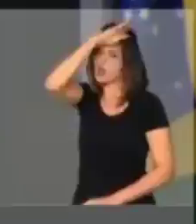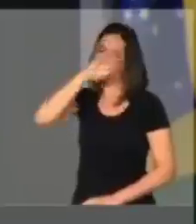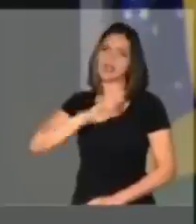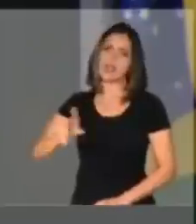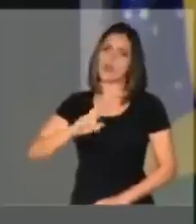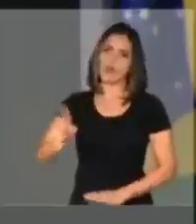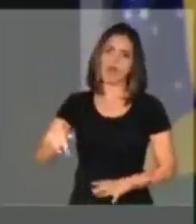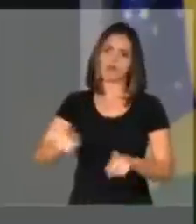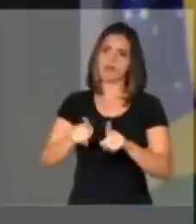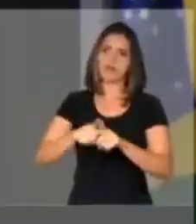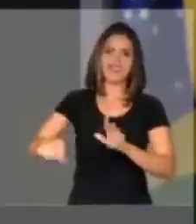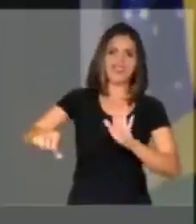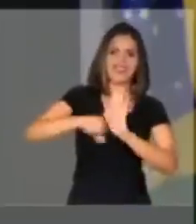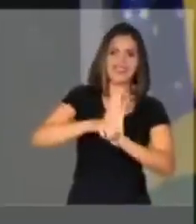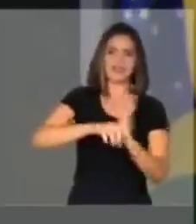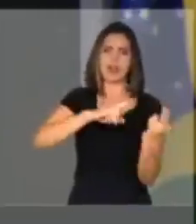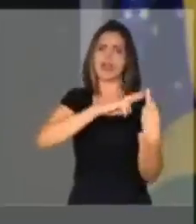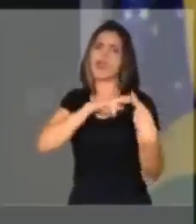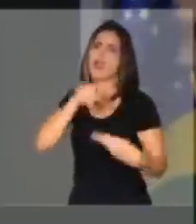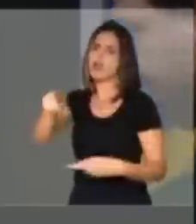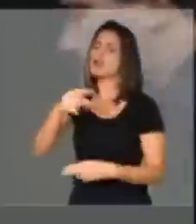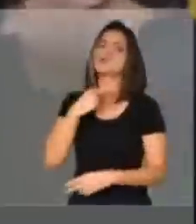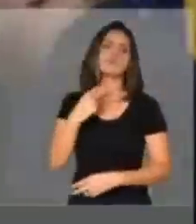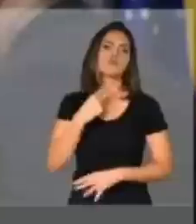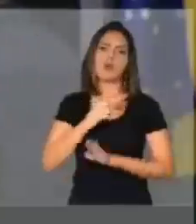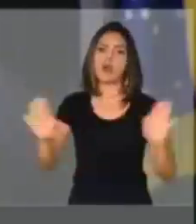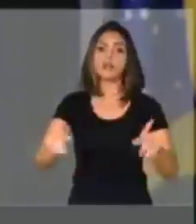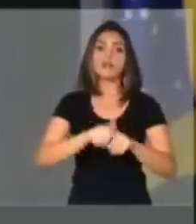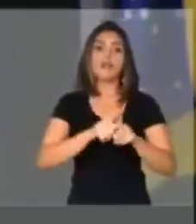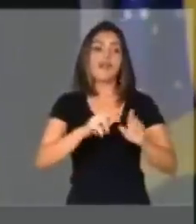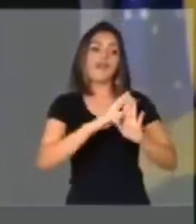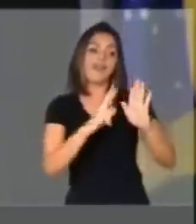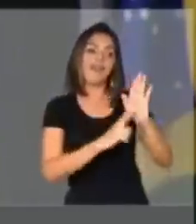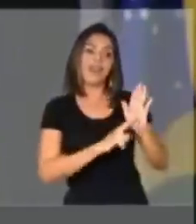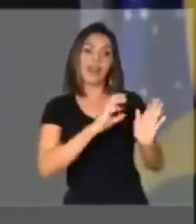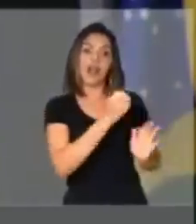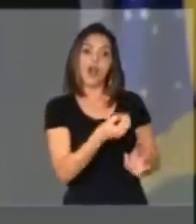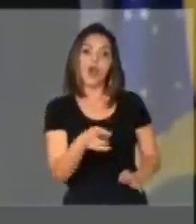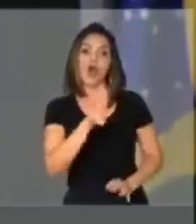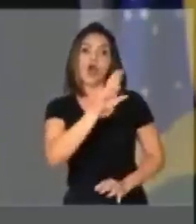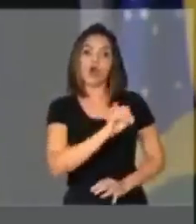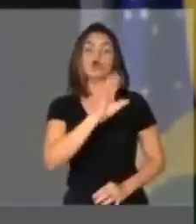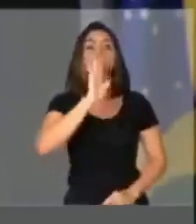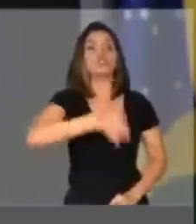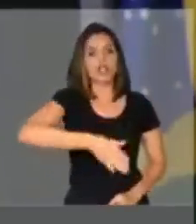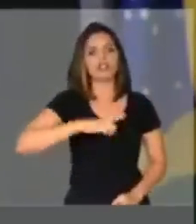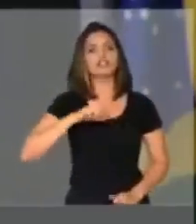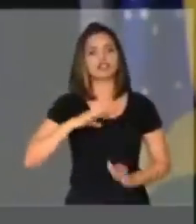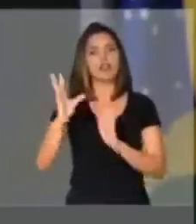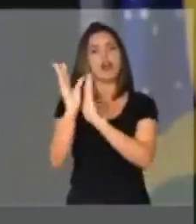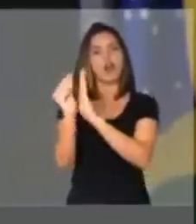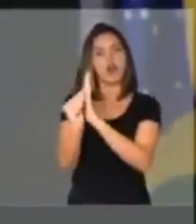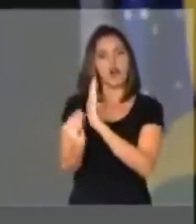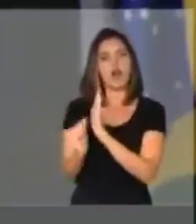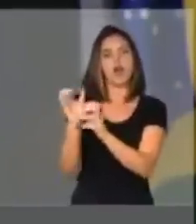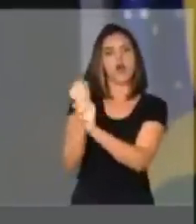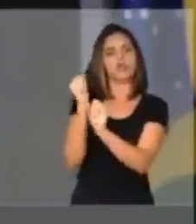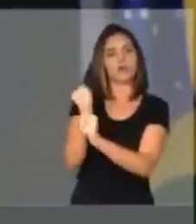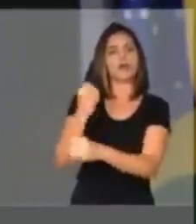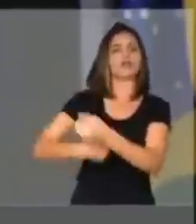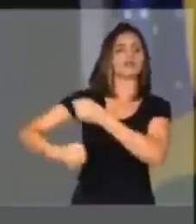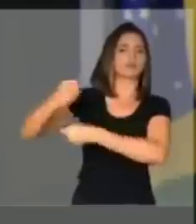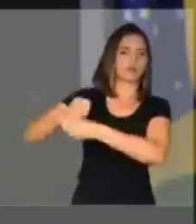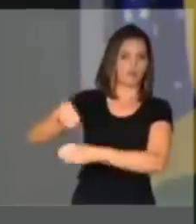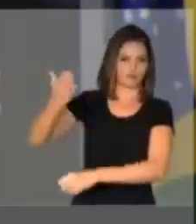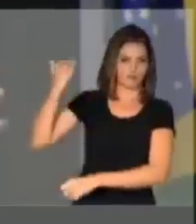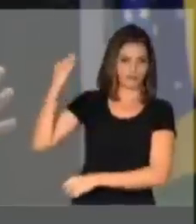não pode sofrer crime de responsabilidade em razão disso. A quebra da regra de ouro já estava prevista no orçamento passado, portanto não há que